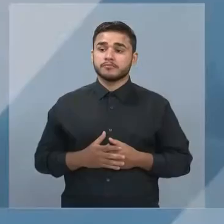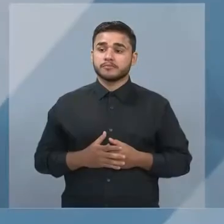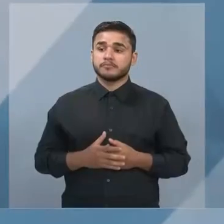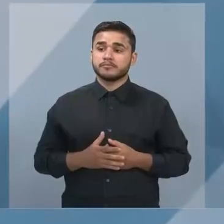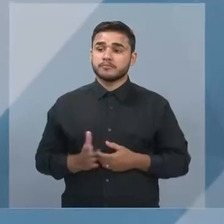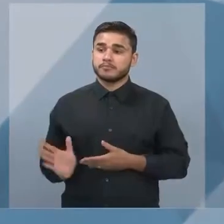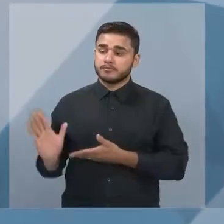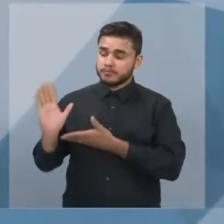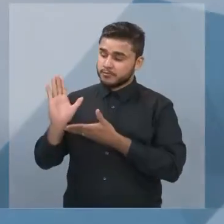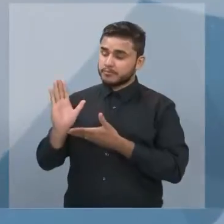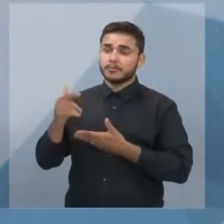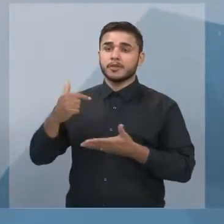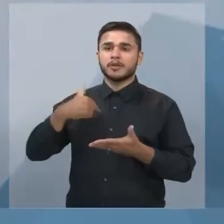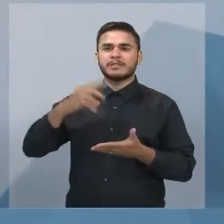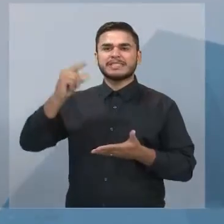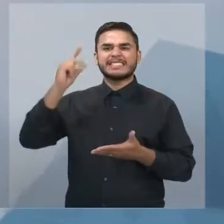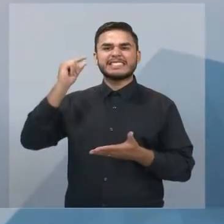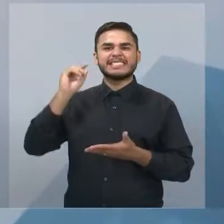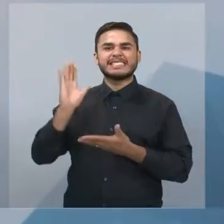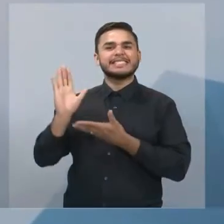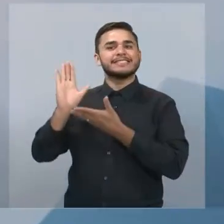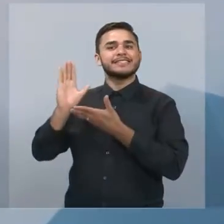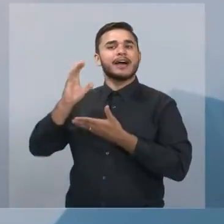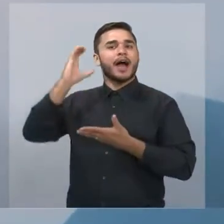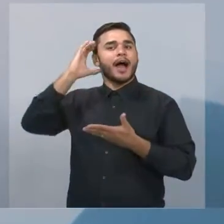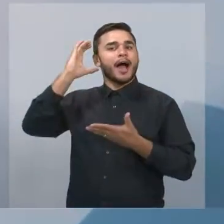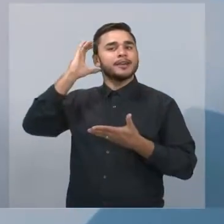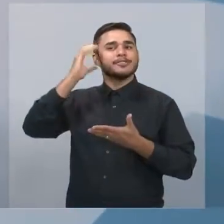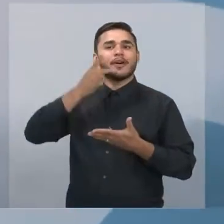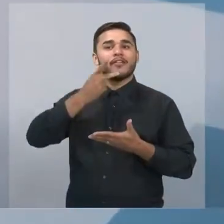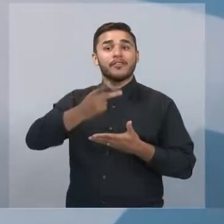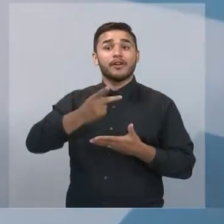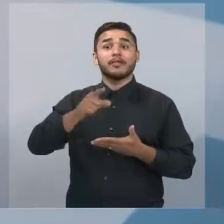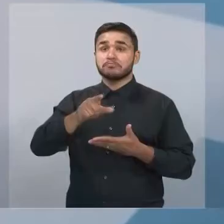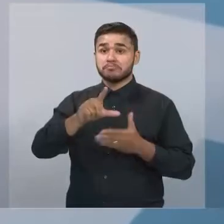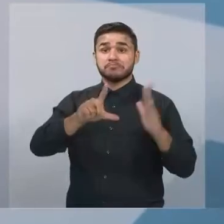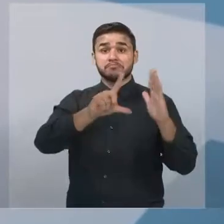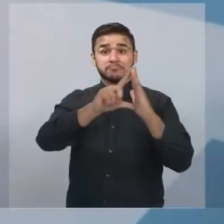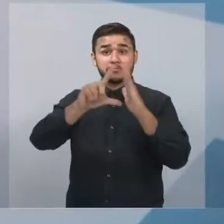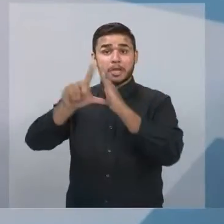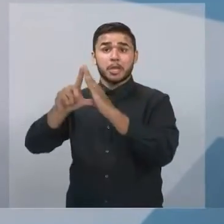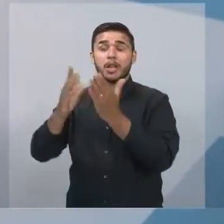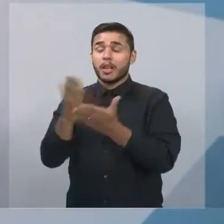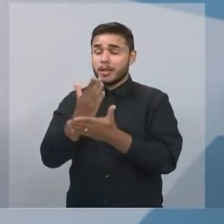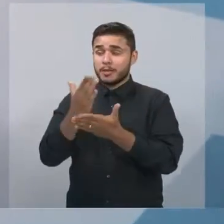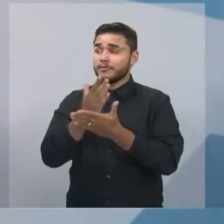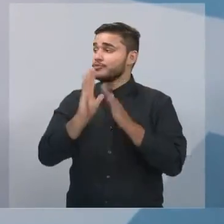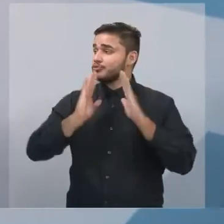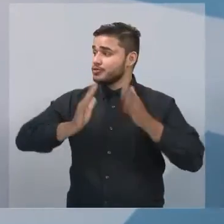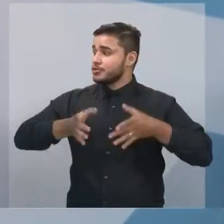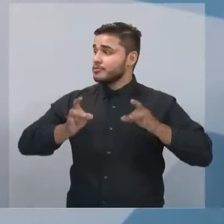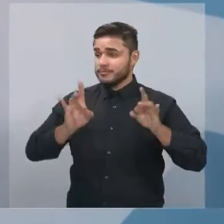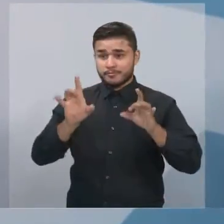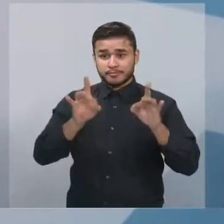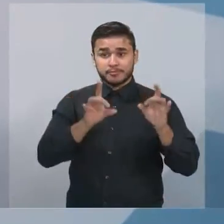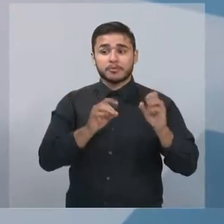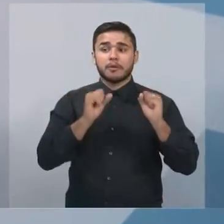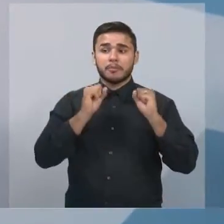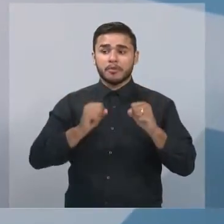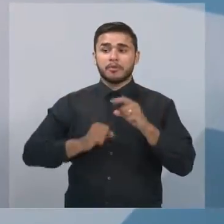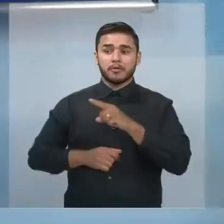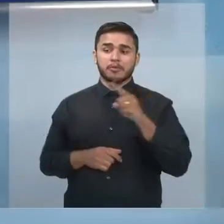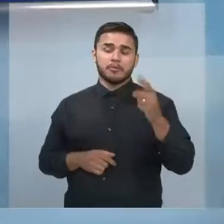do rádio, quando eu comecei, nos reclames, ele já se encontra nas melhores casas do ramo, e pode ser